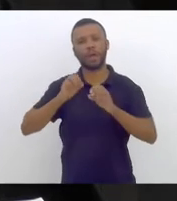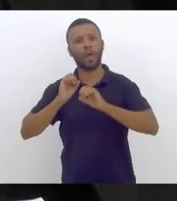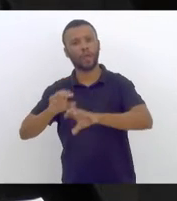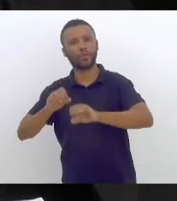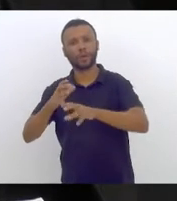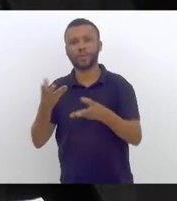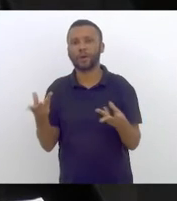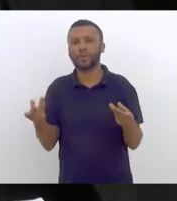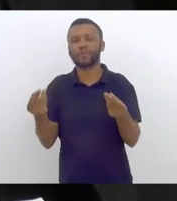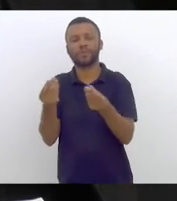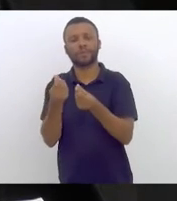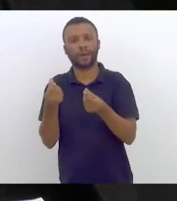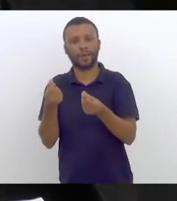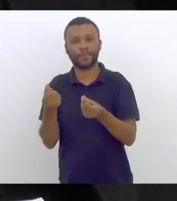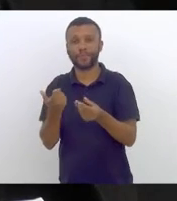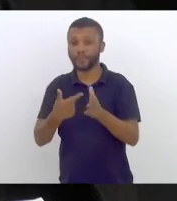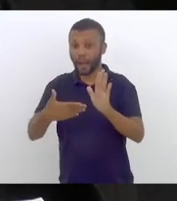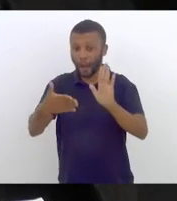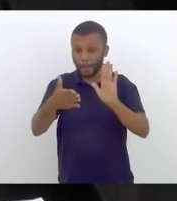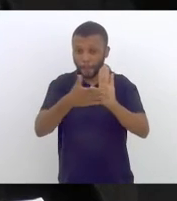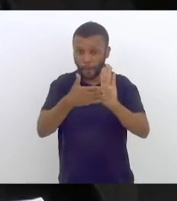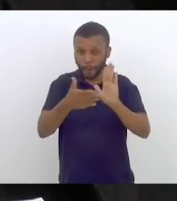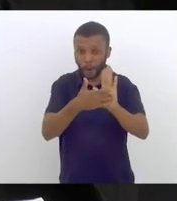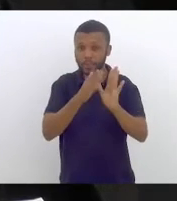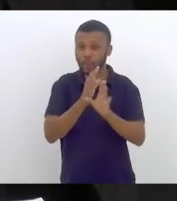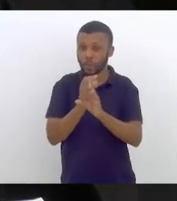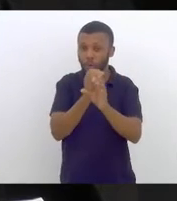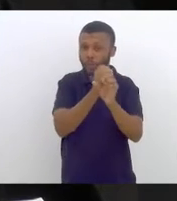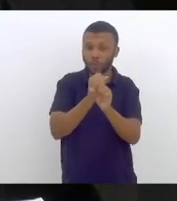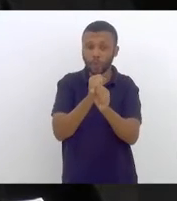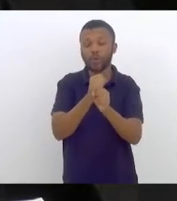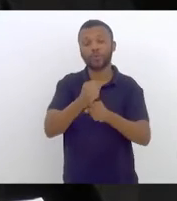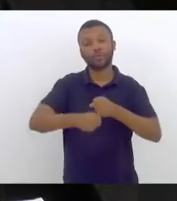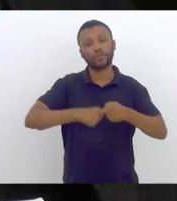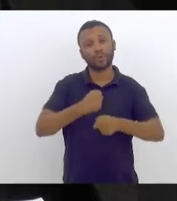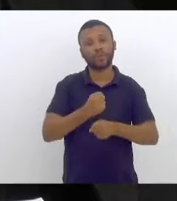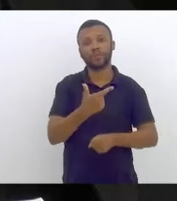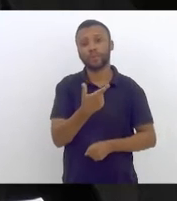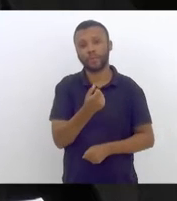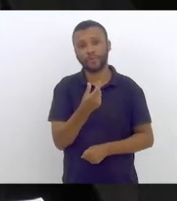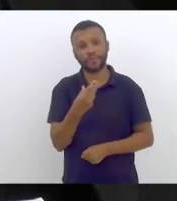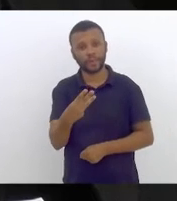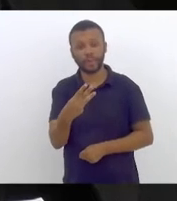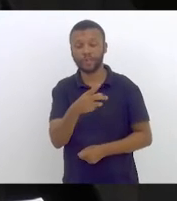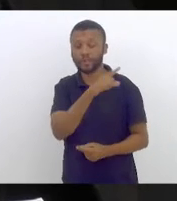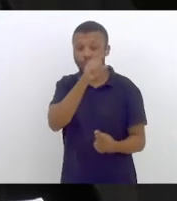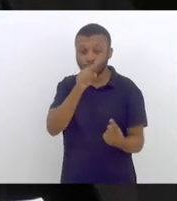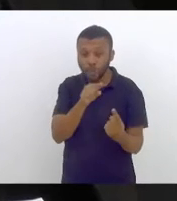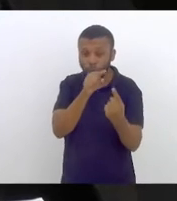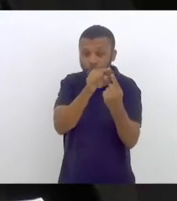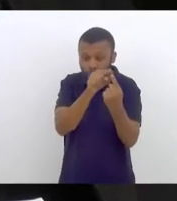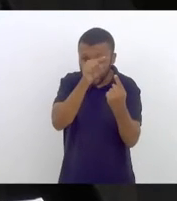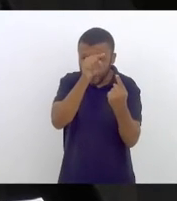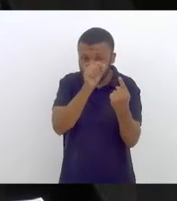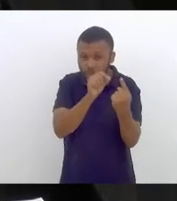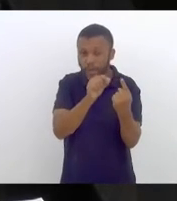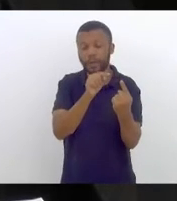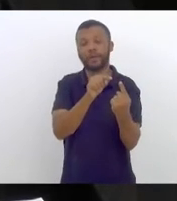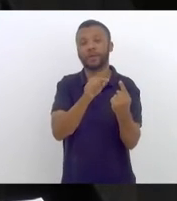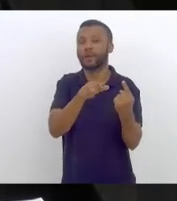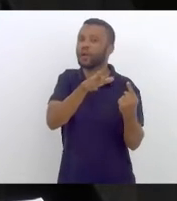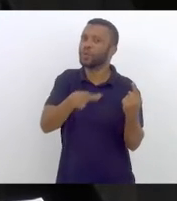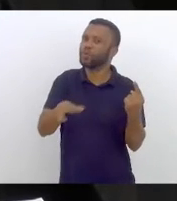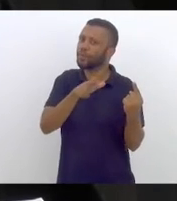proposta orçamentária, a proposta do orçamento 2023, não vão na direção, deputada Marta Rocha, não vão na